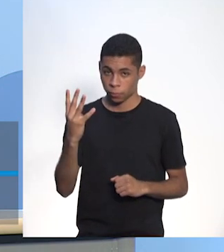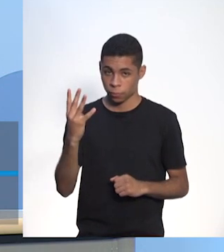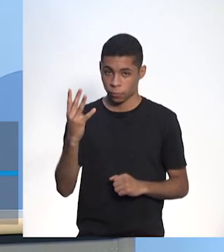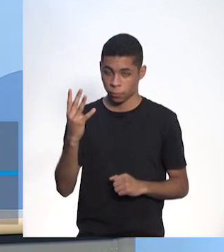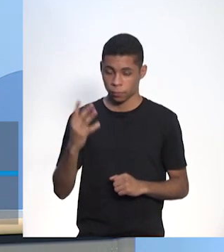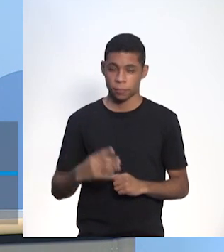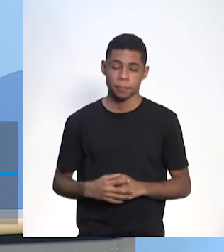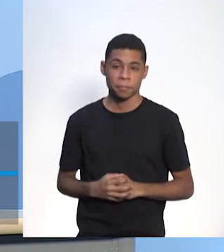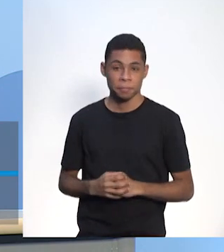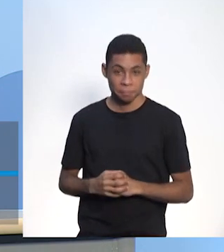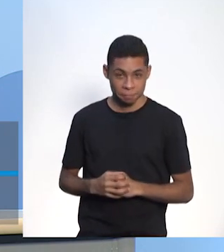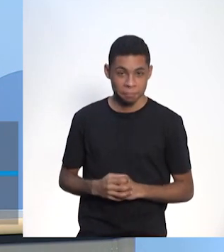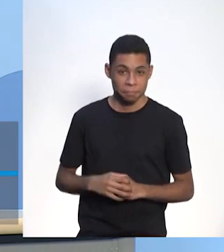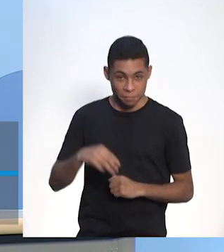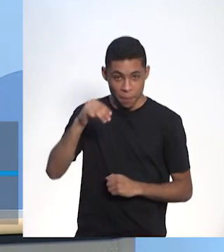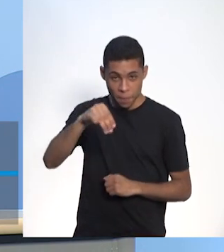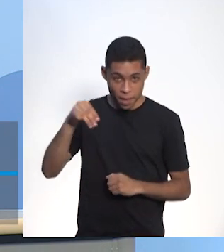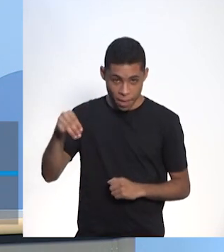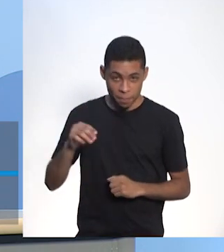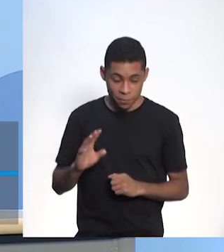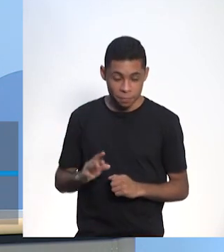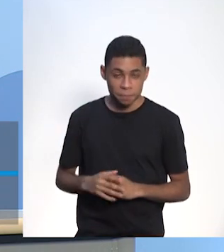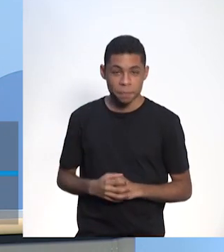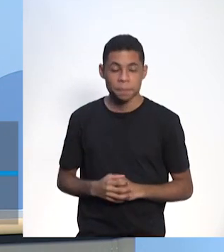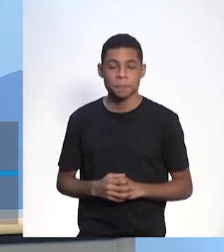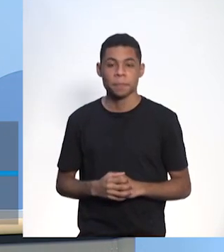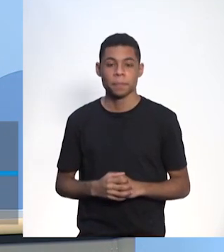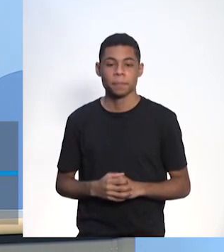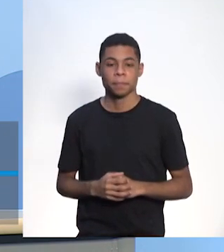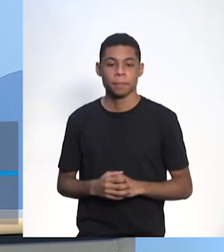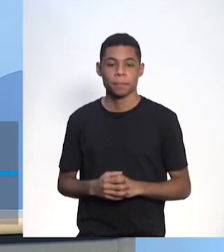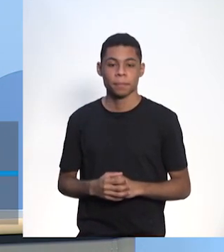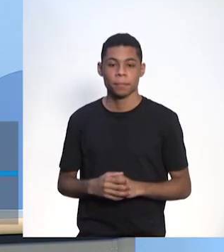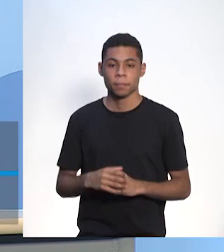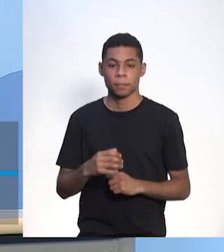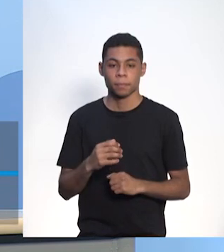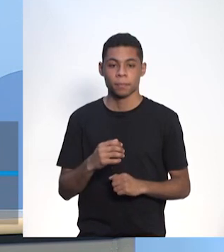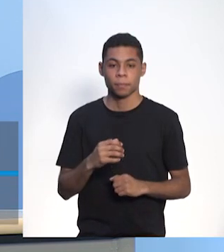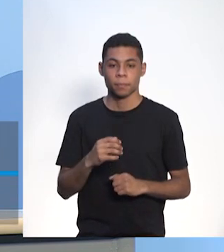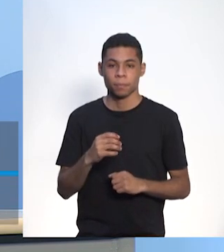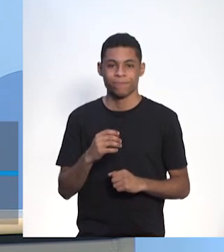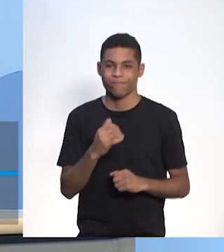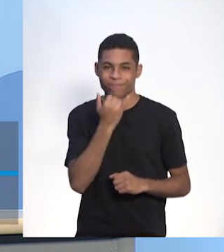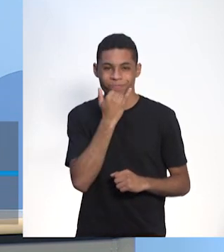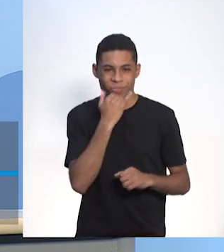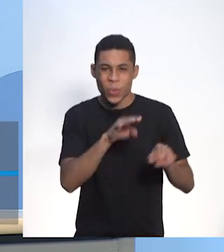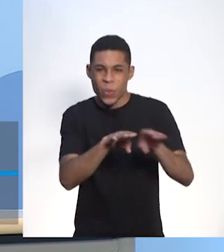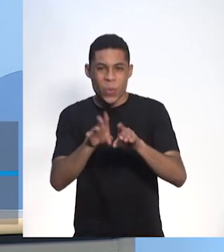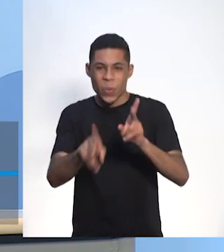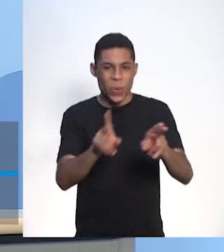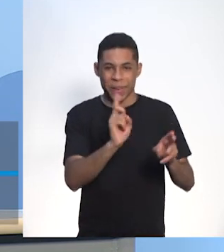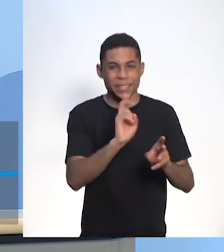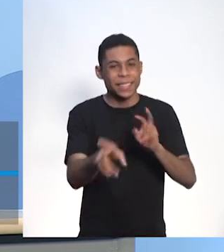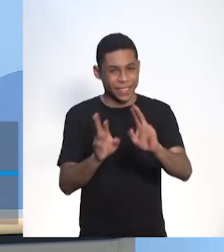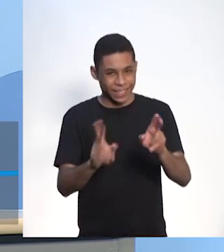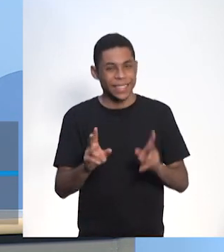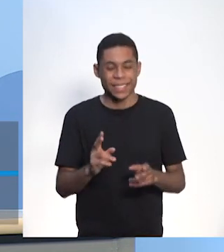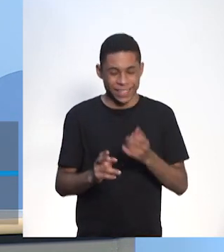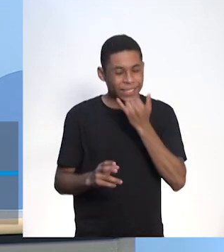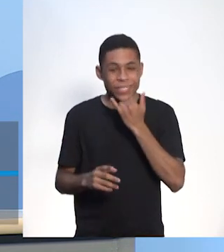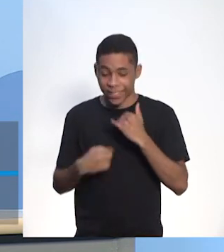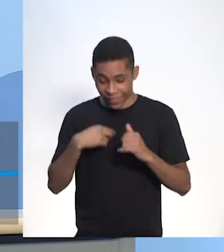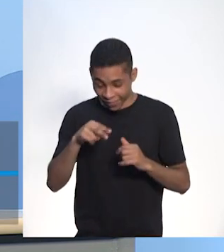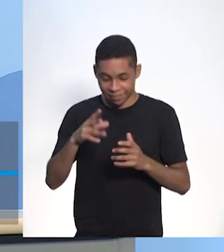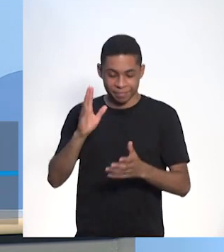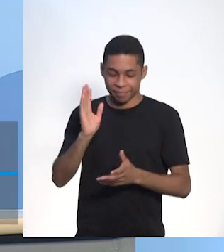31,4 Ah, milímetros quadrados. hum. Não, mentira, não temos unanimidade, não. Falei besteira. Foi, acabei